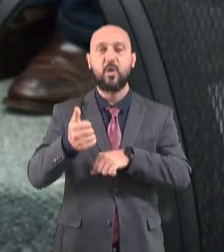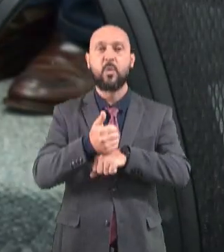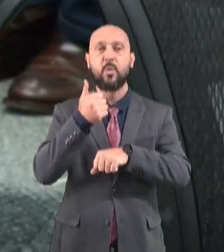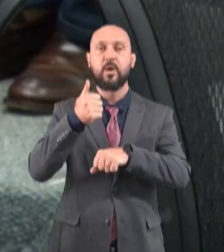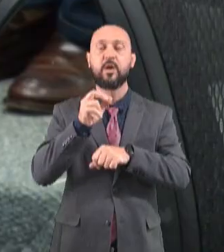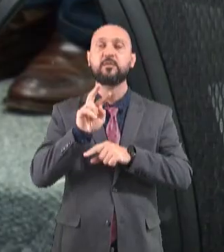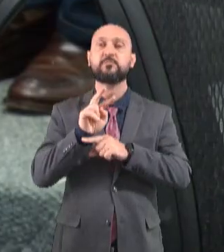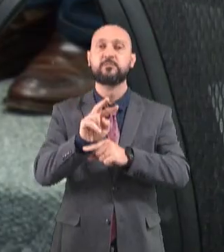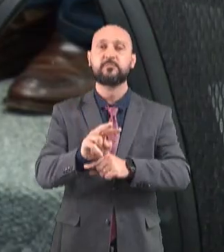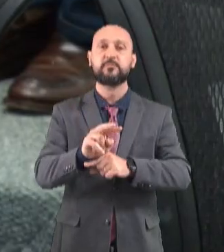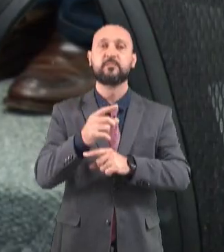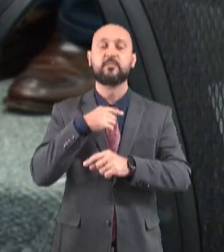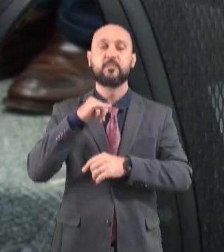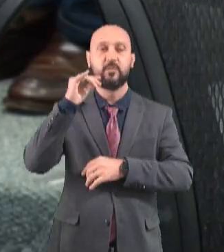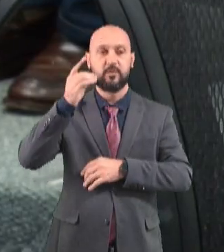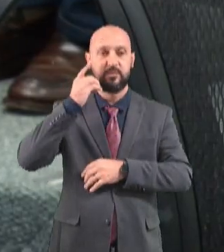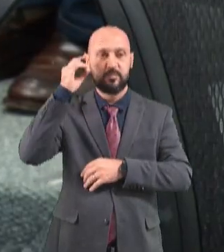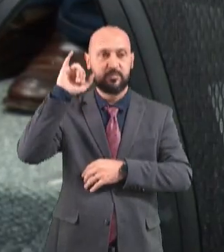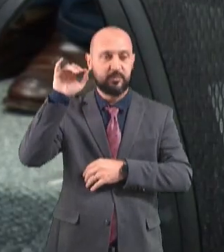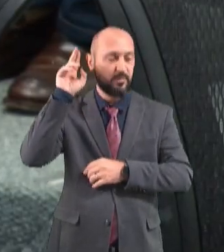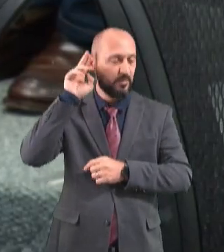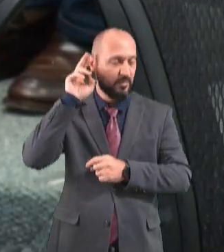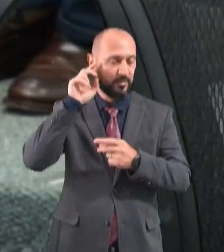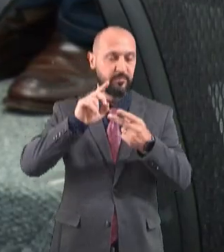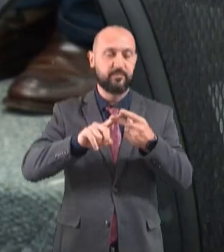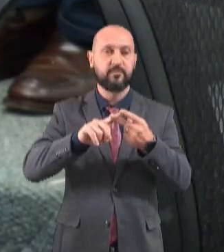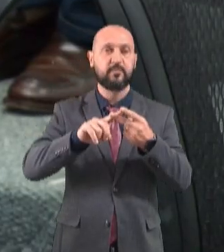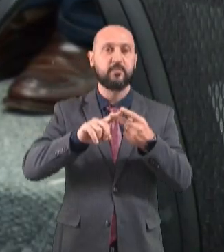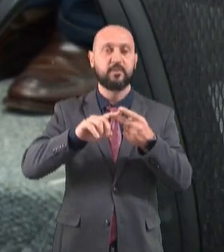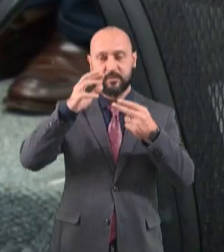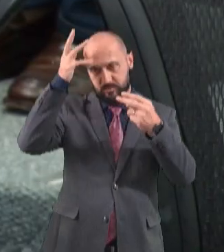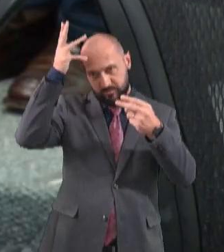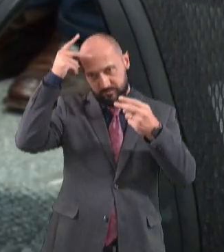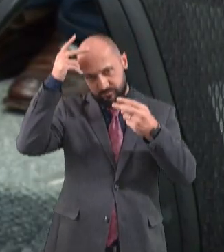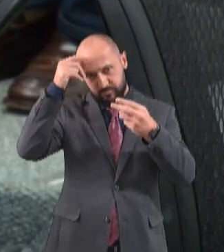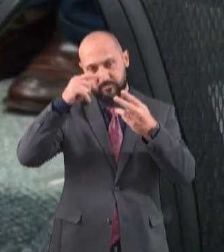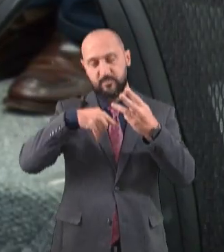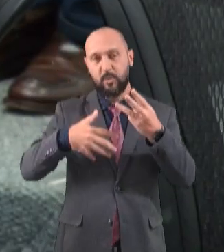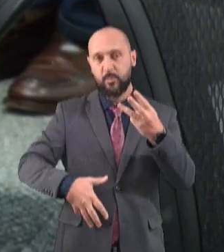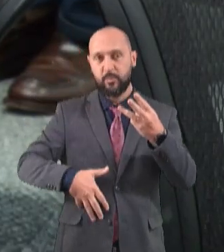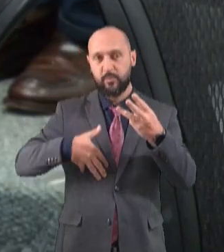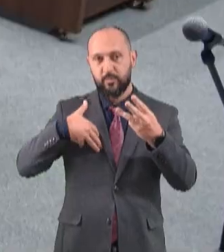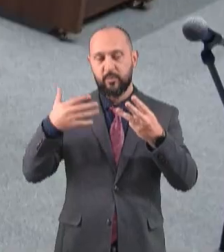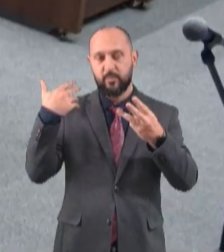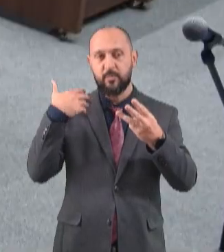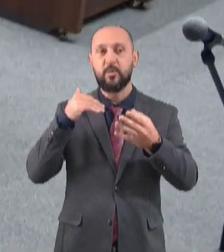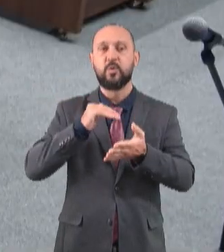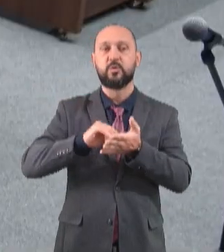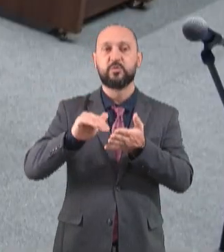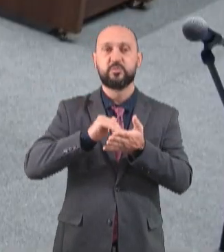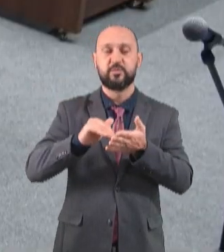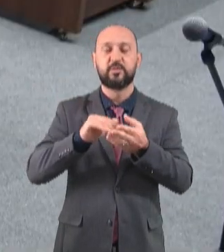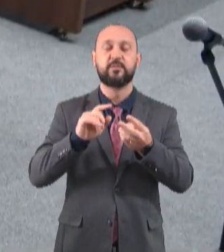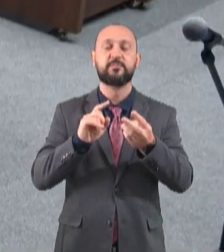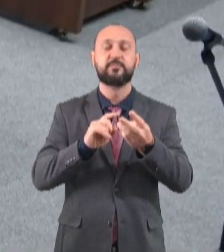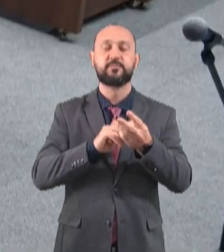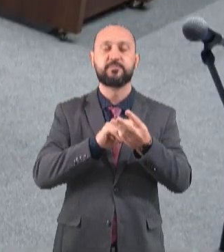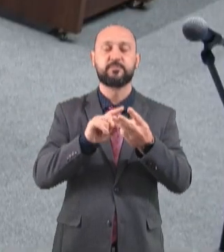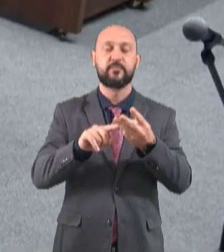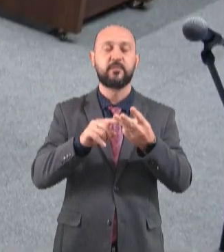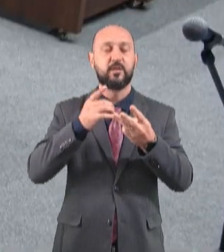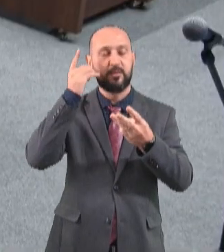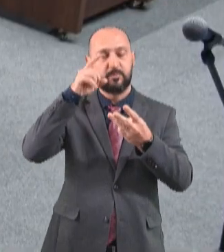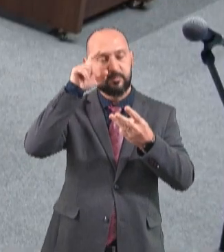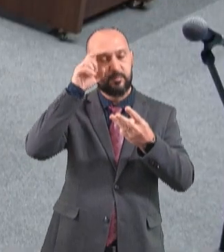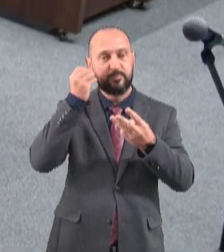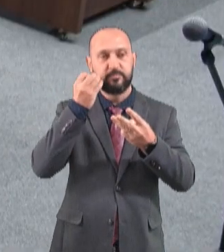da intervenção que João Henrique, deputado João Henrique, que Paulo Duarte, que me orgulhou muito como meu secretário, e que Pedro